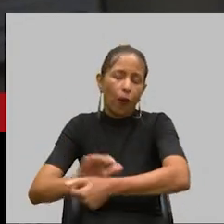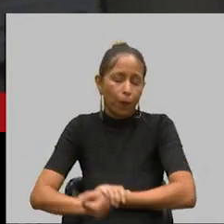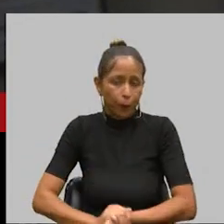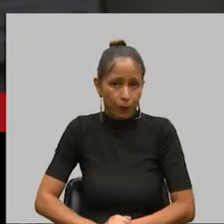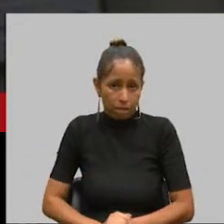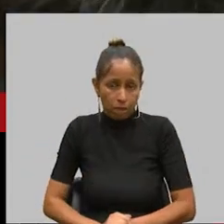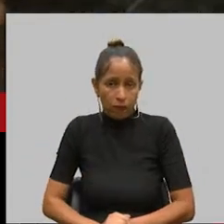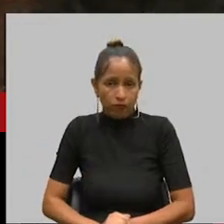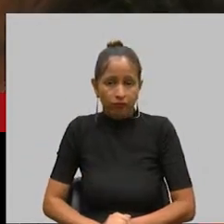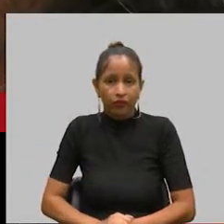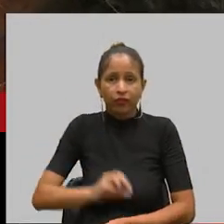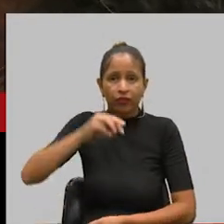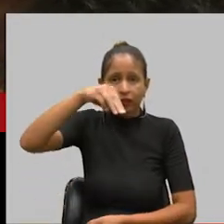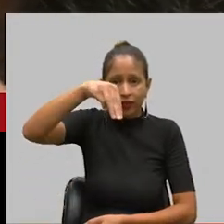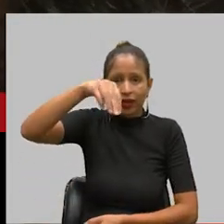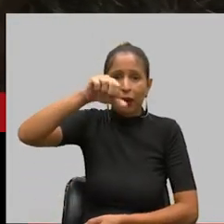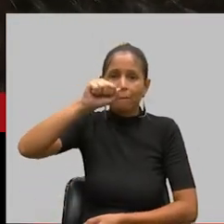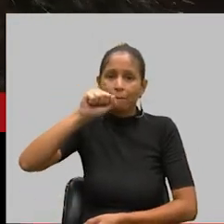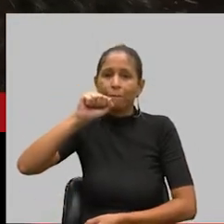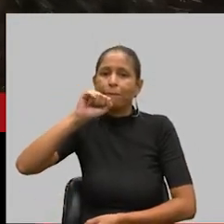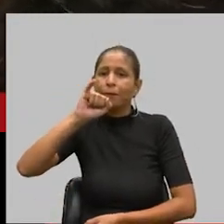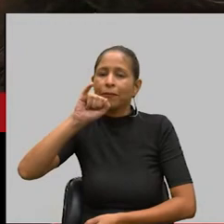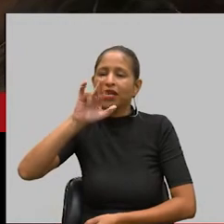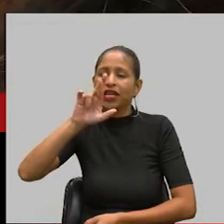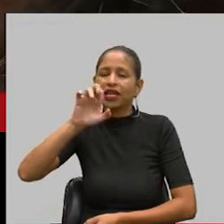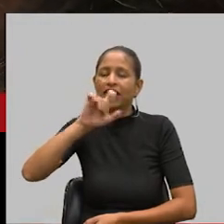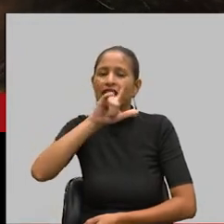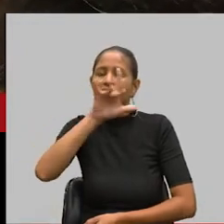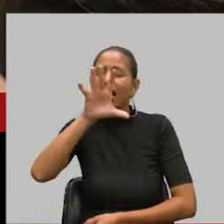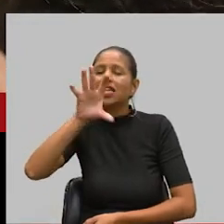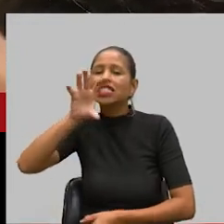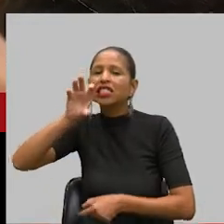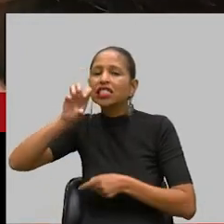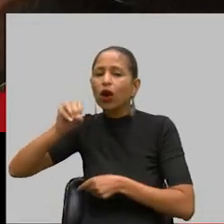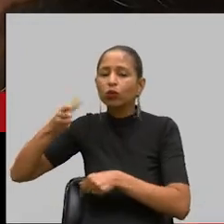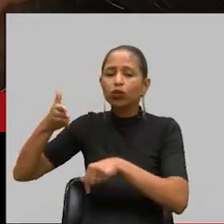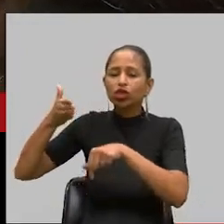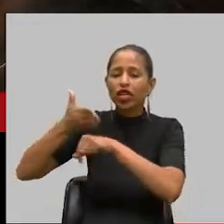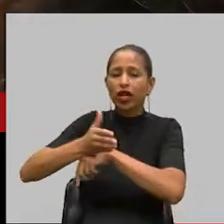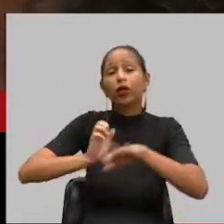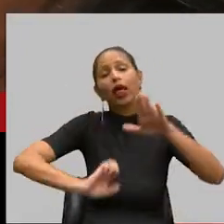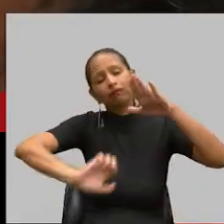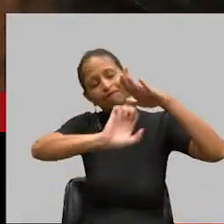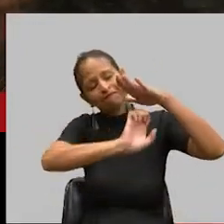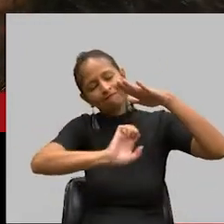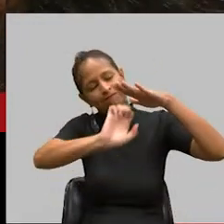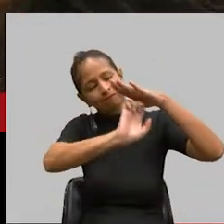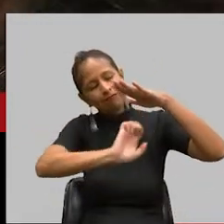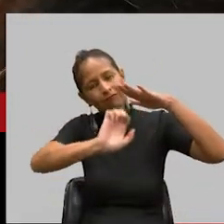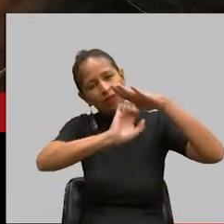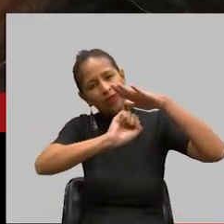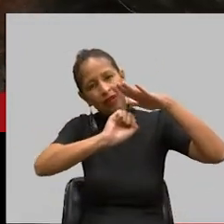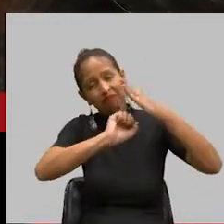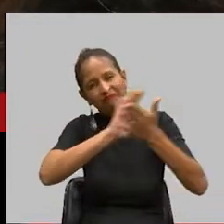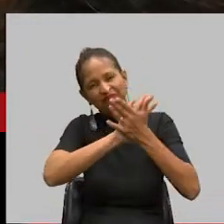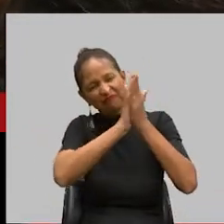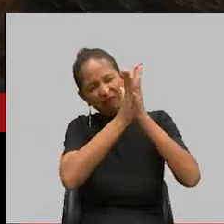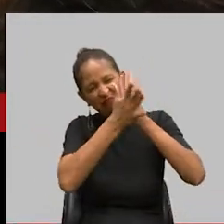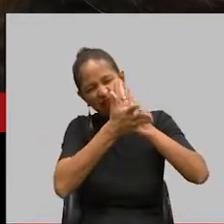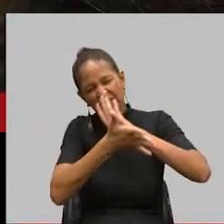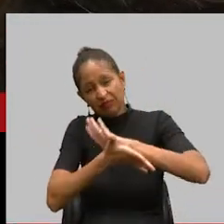assim a mineração o estado chega através das empresas que recebem